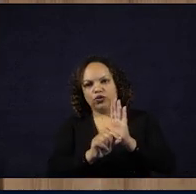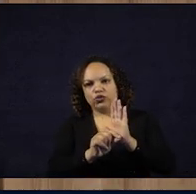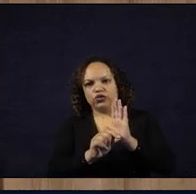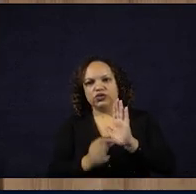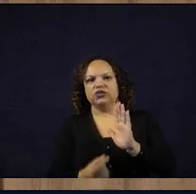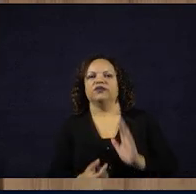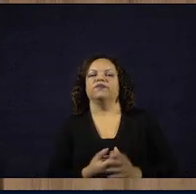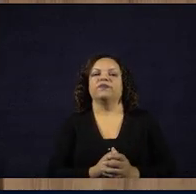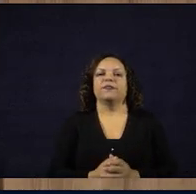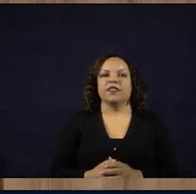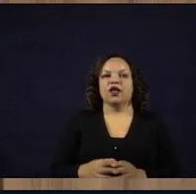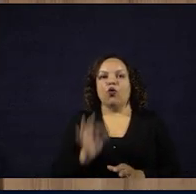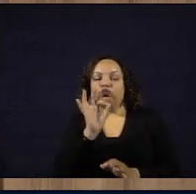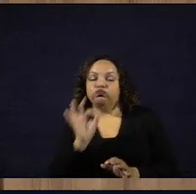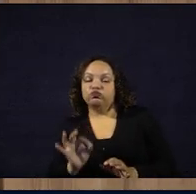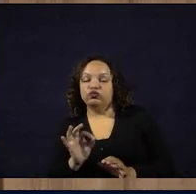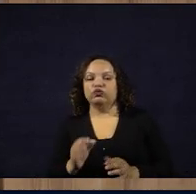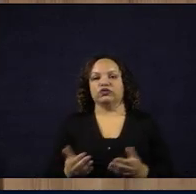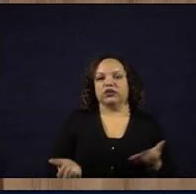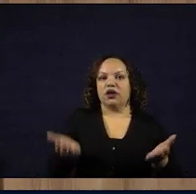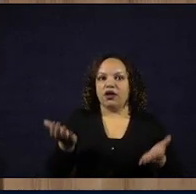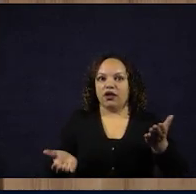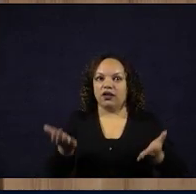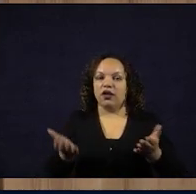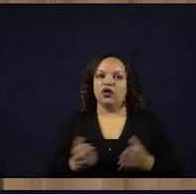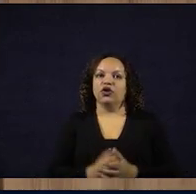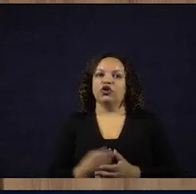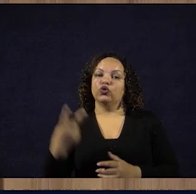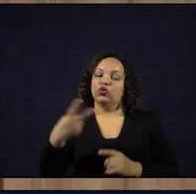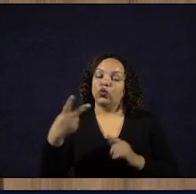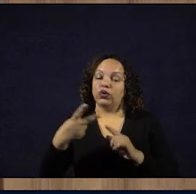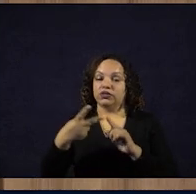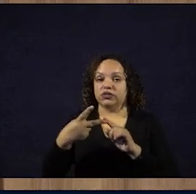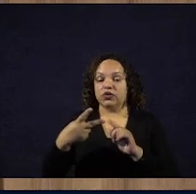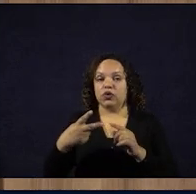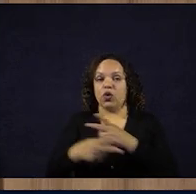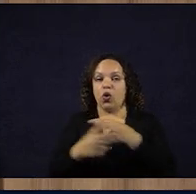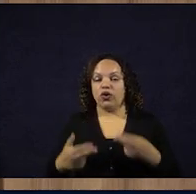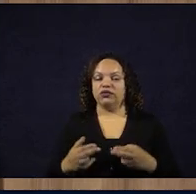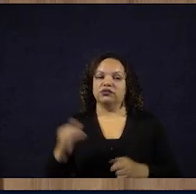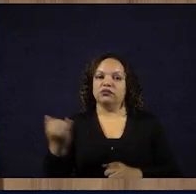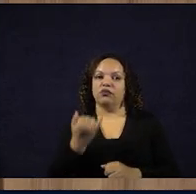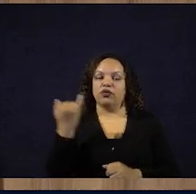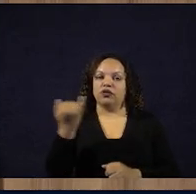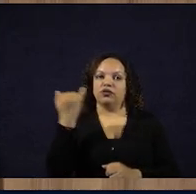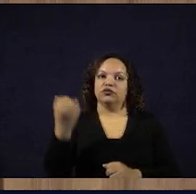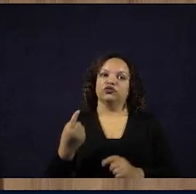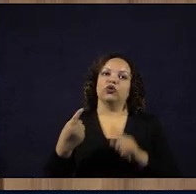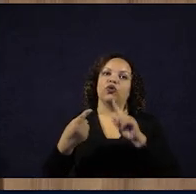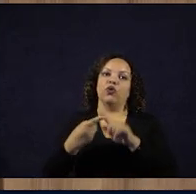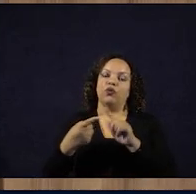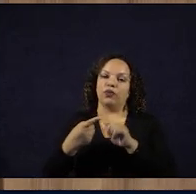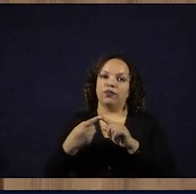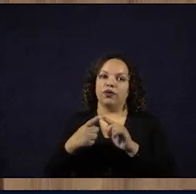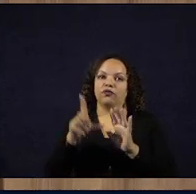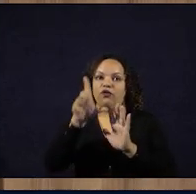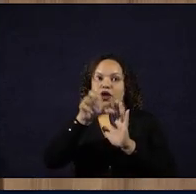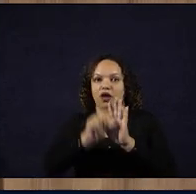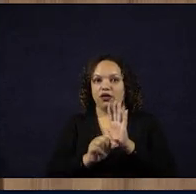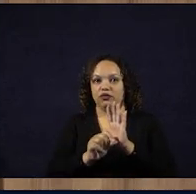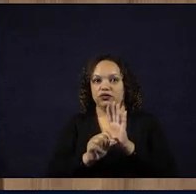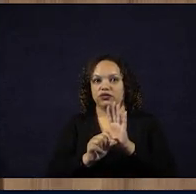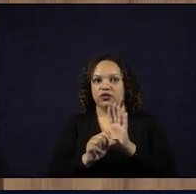no juros vamos dizer assim de Equilíbrio né Acho que dois fatores foram importantes para essa redução um deles foi a redução